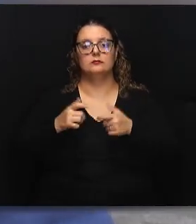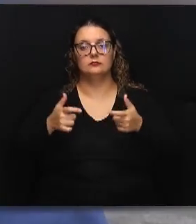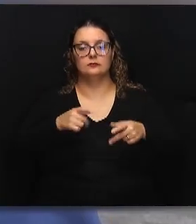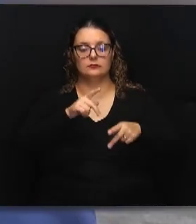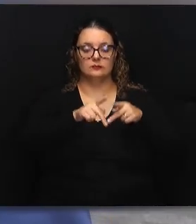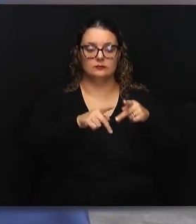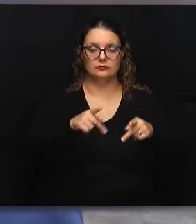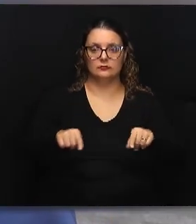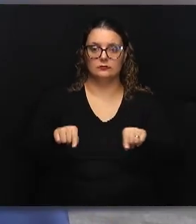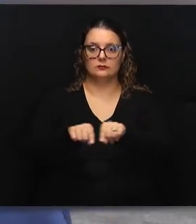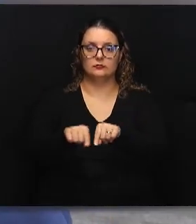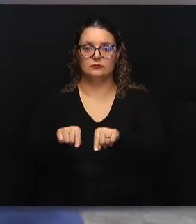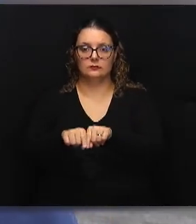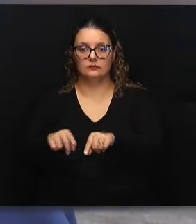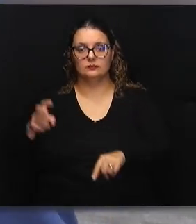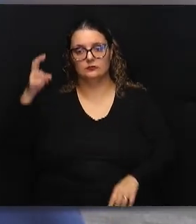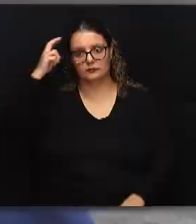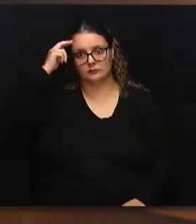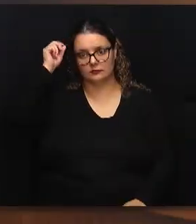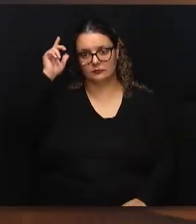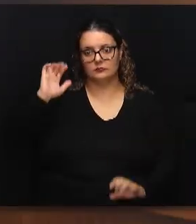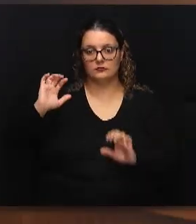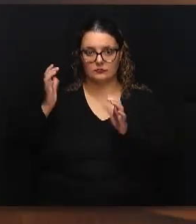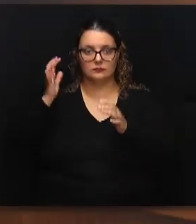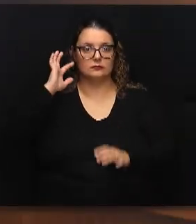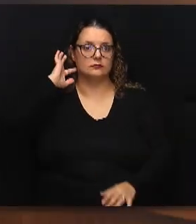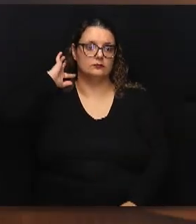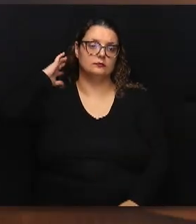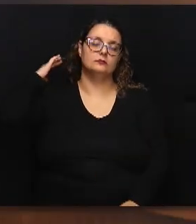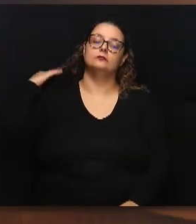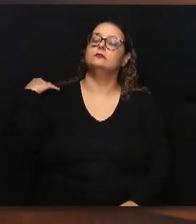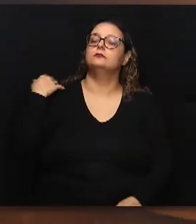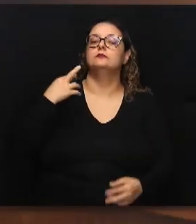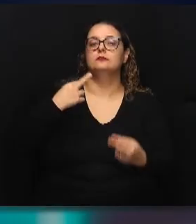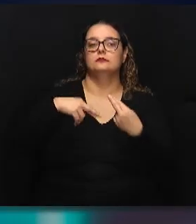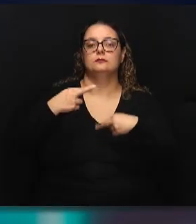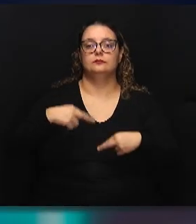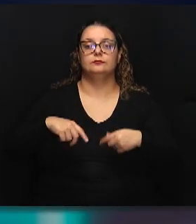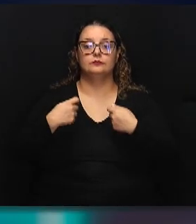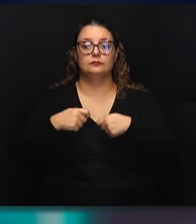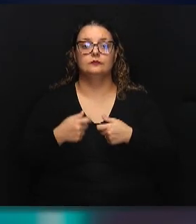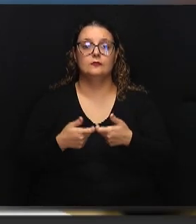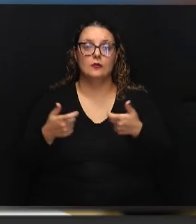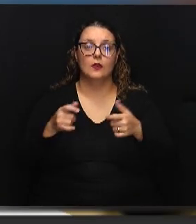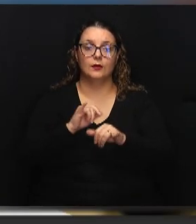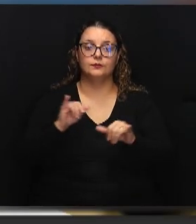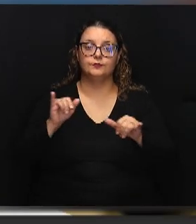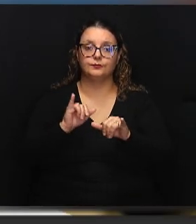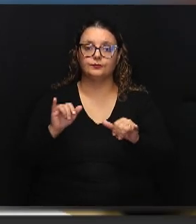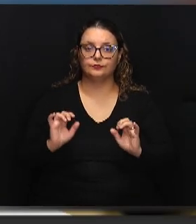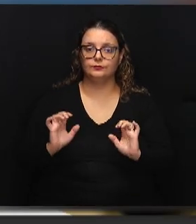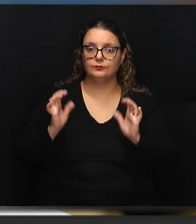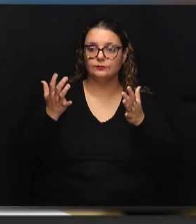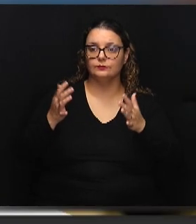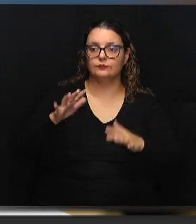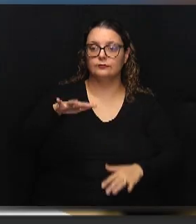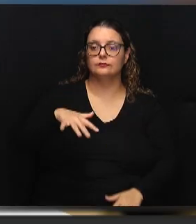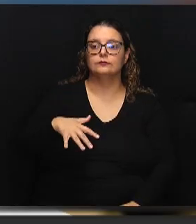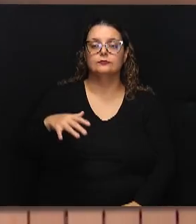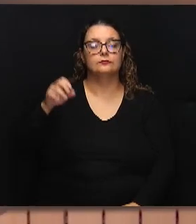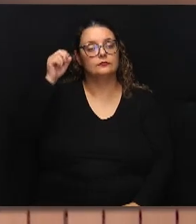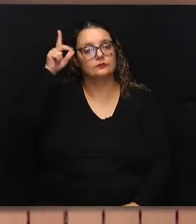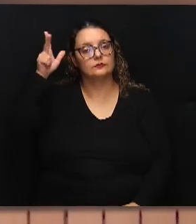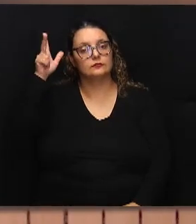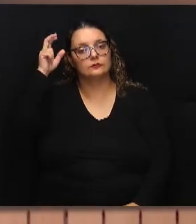população e também a cultura, os eventos culturais. Com relação à necessidade de uma maior divulgação dos eventos de cultura em